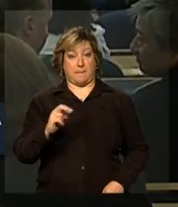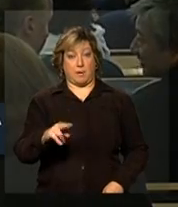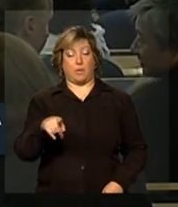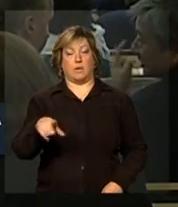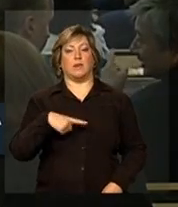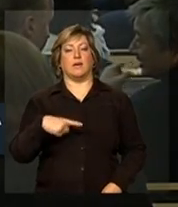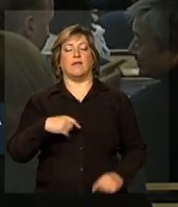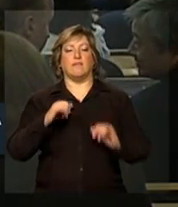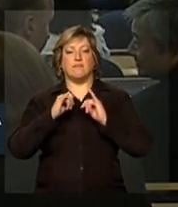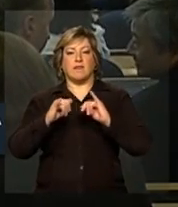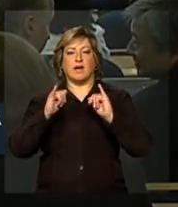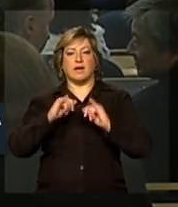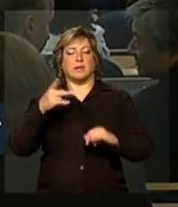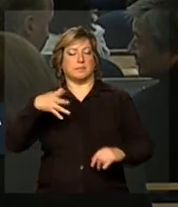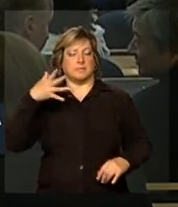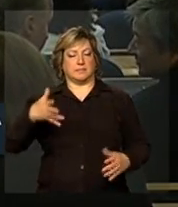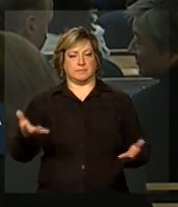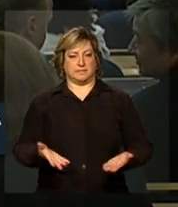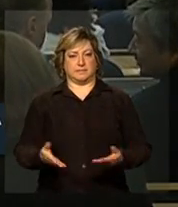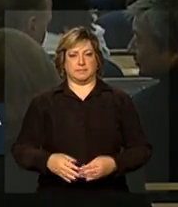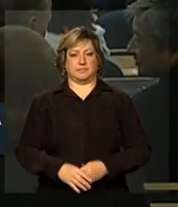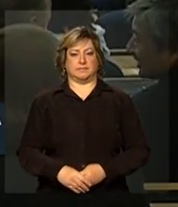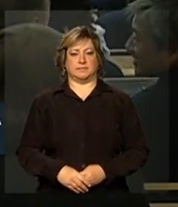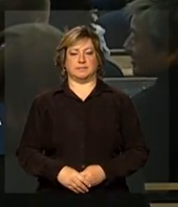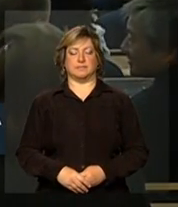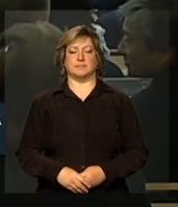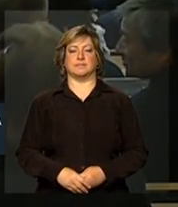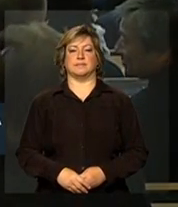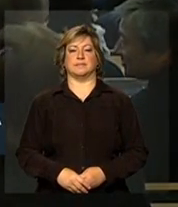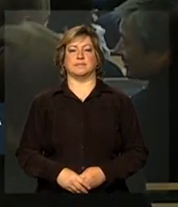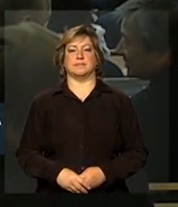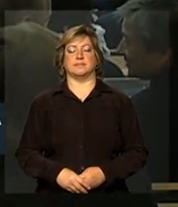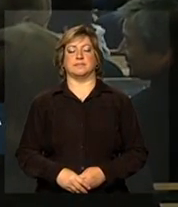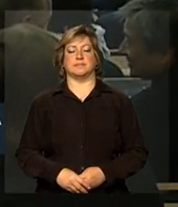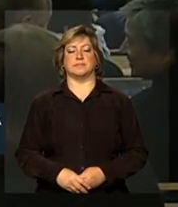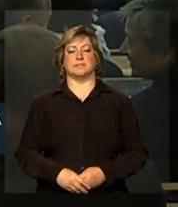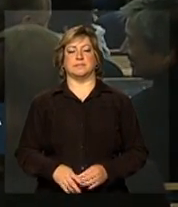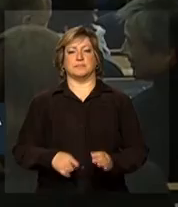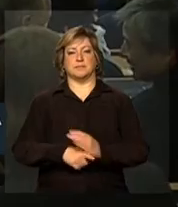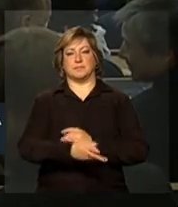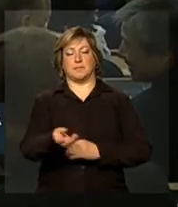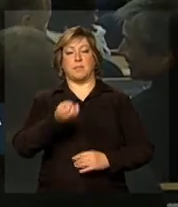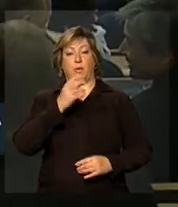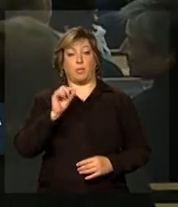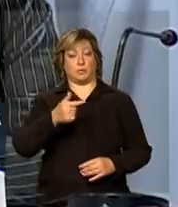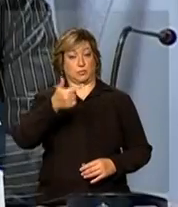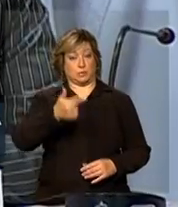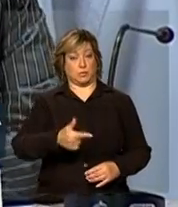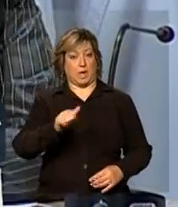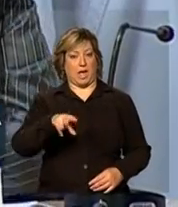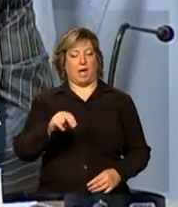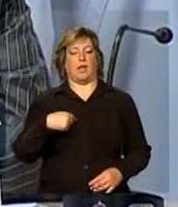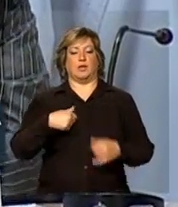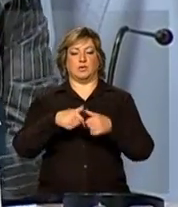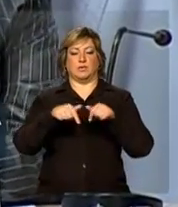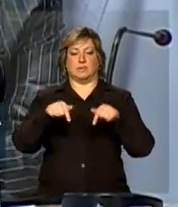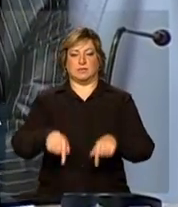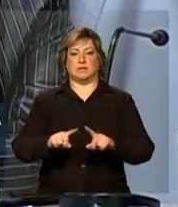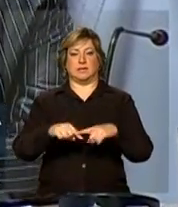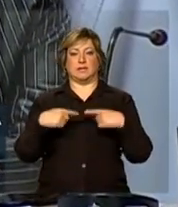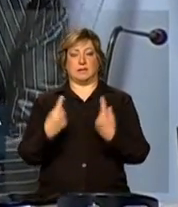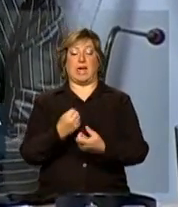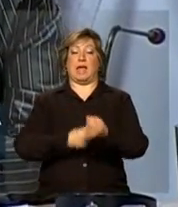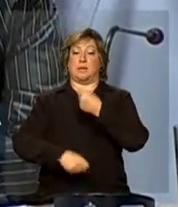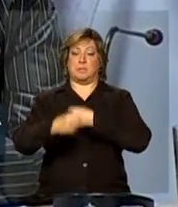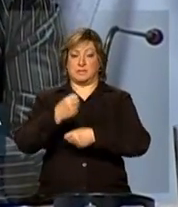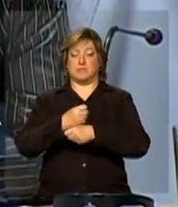para pronunciar suas palavras. Bom, gente, segundo ano que eu estou aqui nessa cerimônia, né, o ano passado